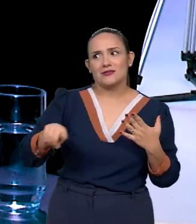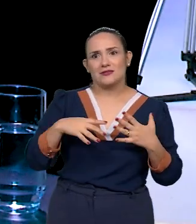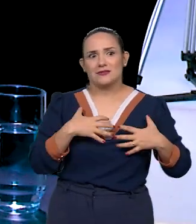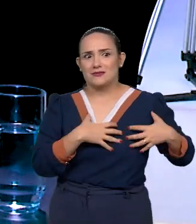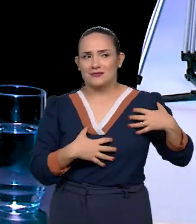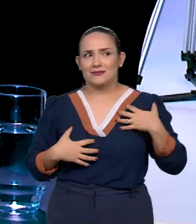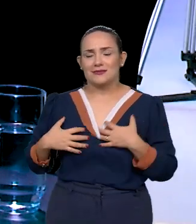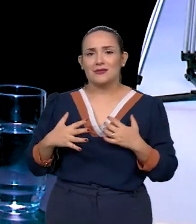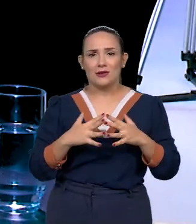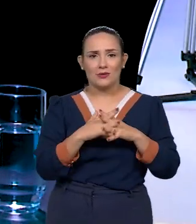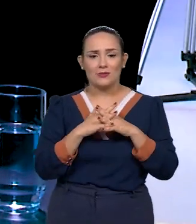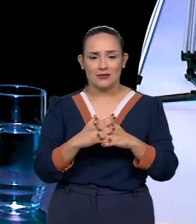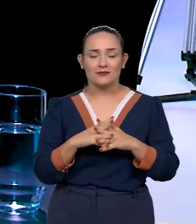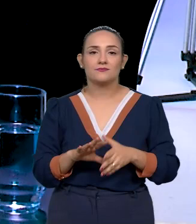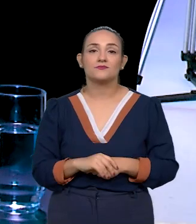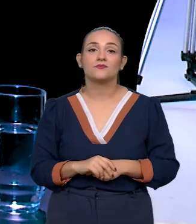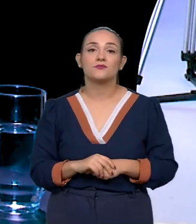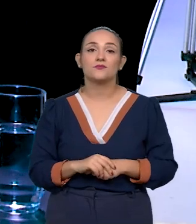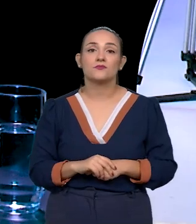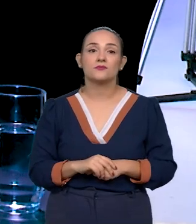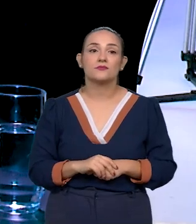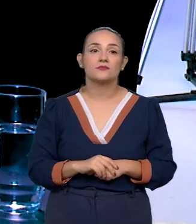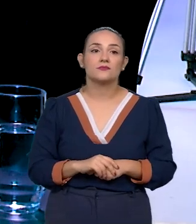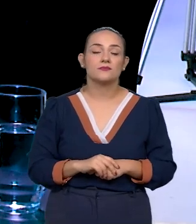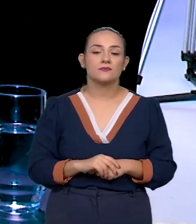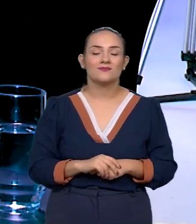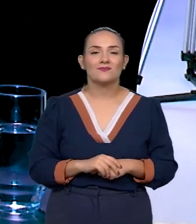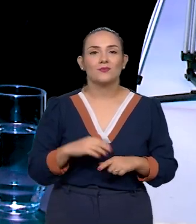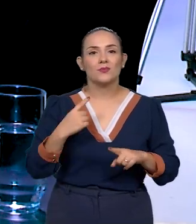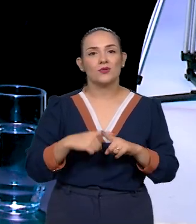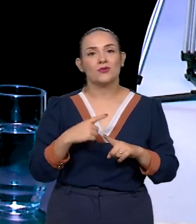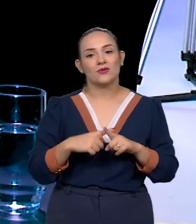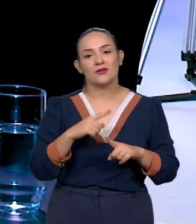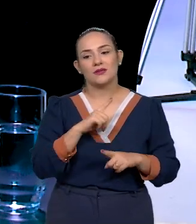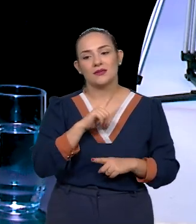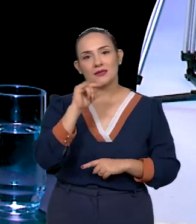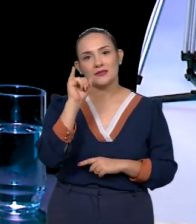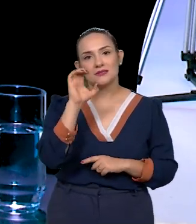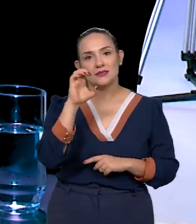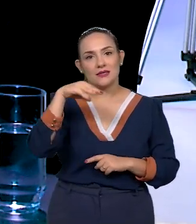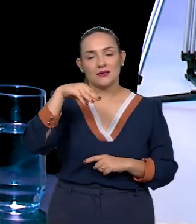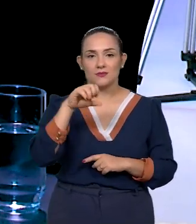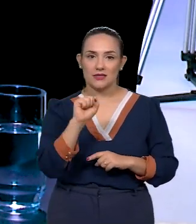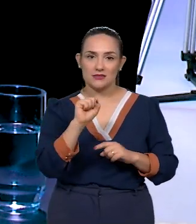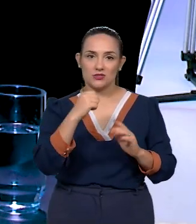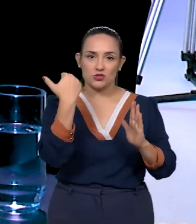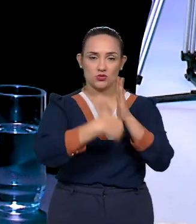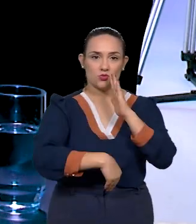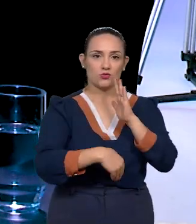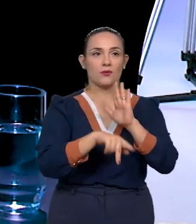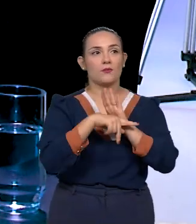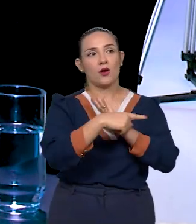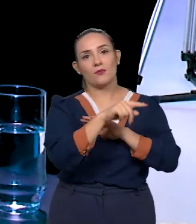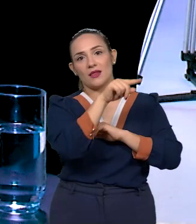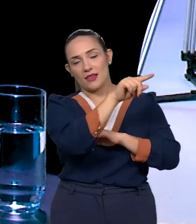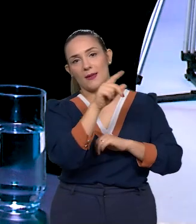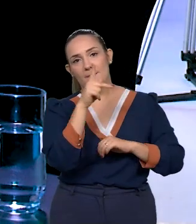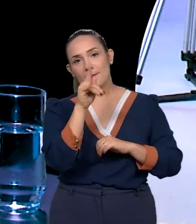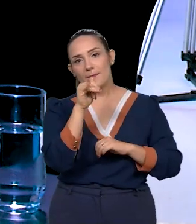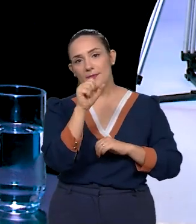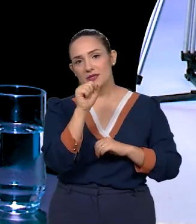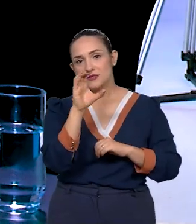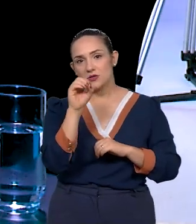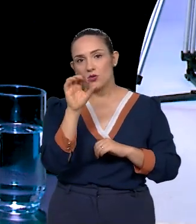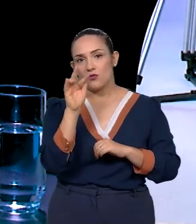um pouco mais essa discussão, que eu sei que é complicada, é a questão da exclusão do ICMS na base de cálculo da PIS/COFINS. Nós tivemos uma